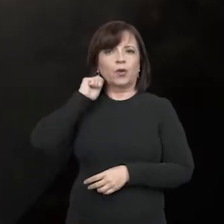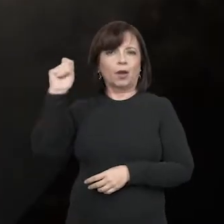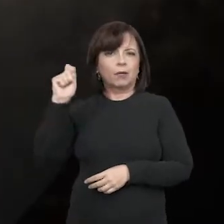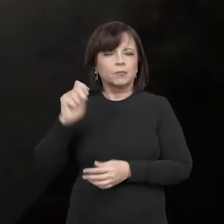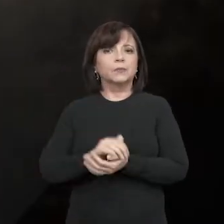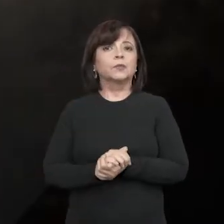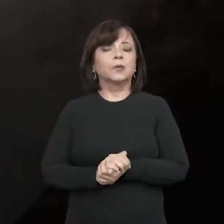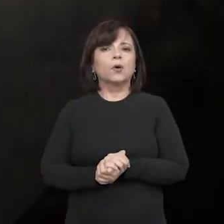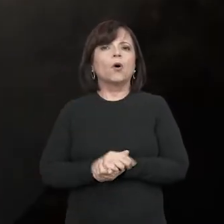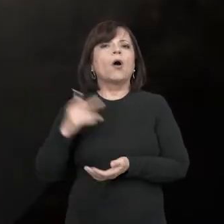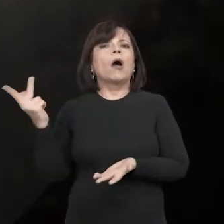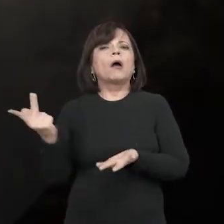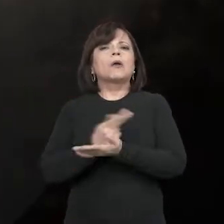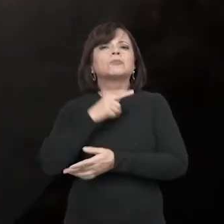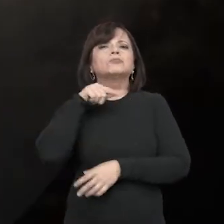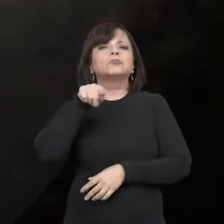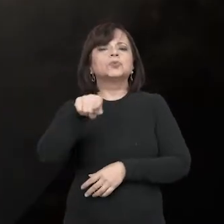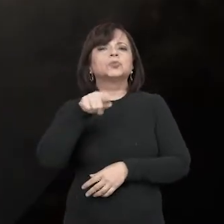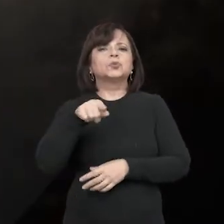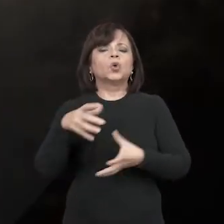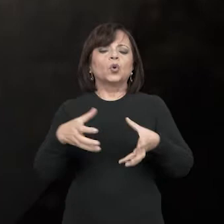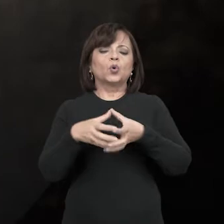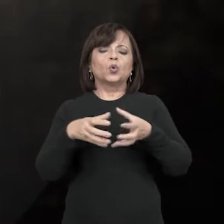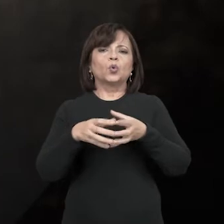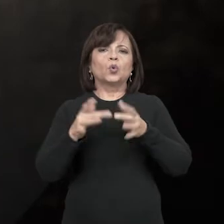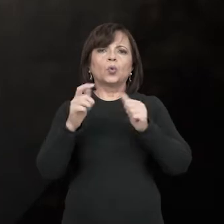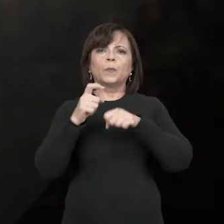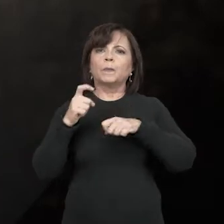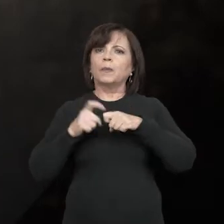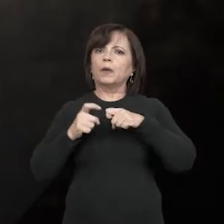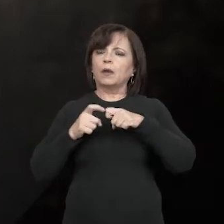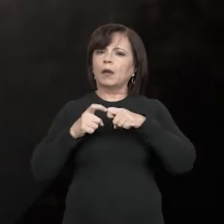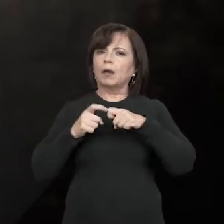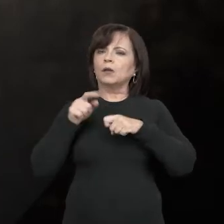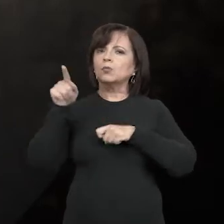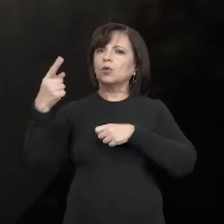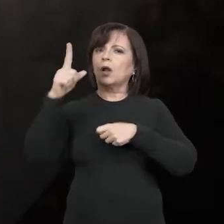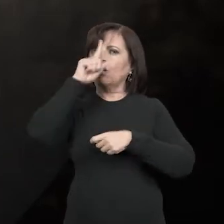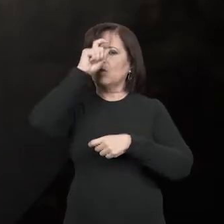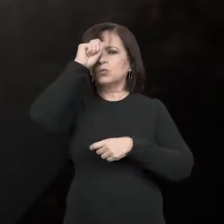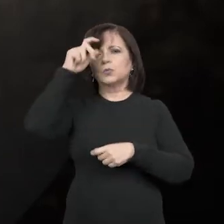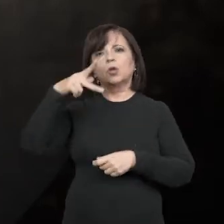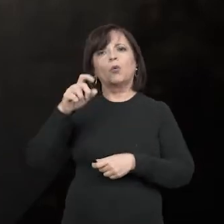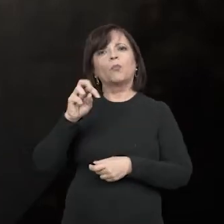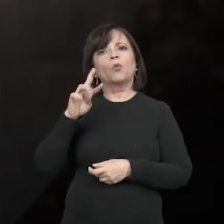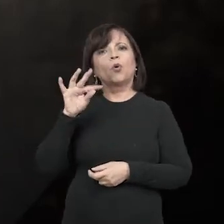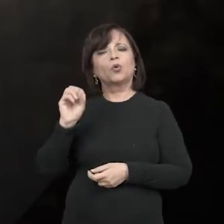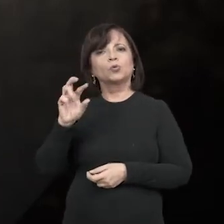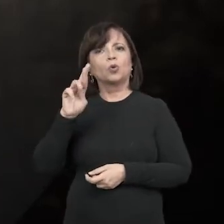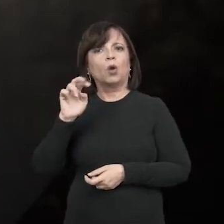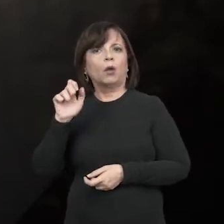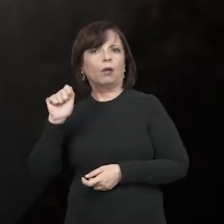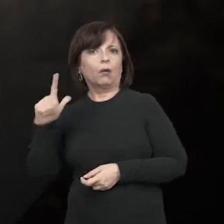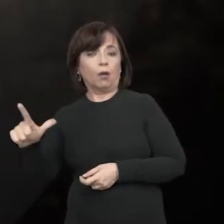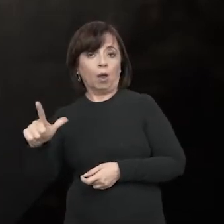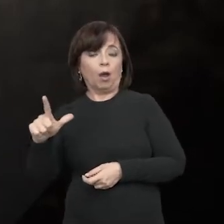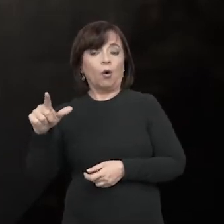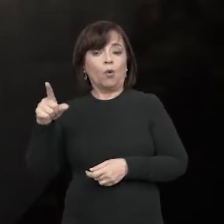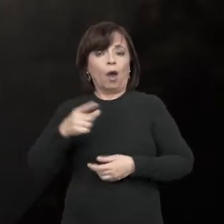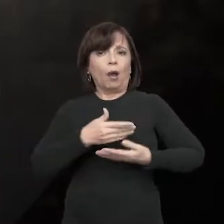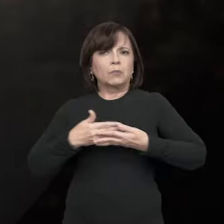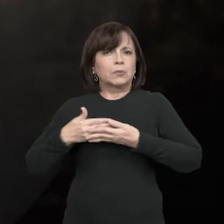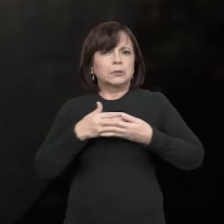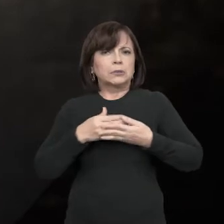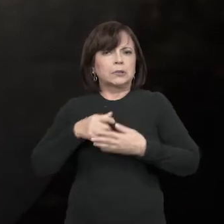foi acionado pela equipe médica do Hospital Municipal de Porto Real, que recebeu o SAMU com a menina Kathleen,